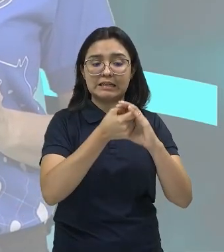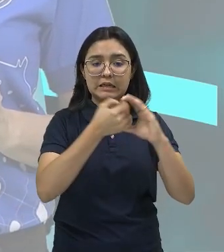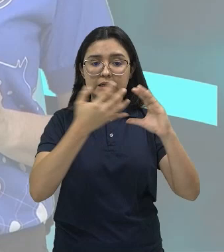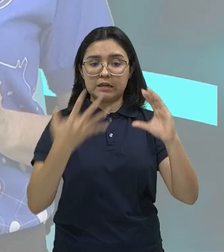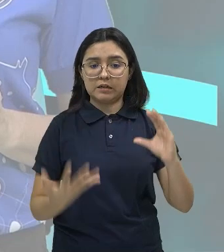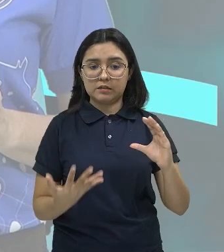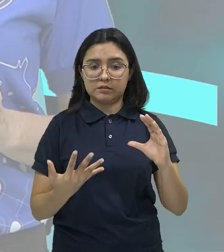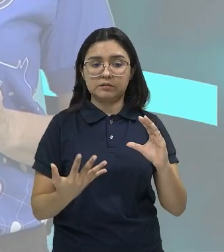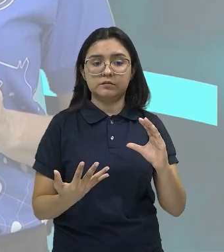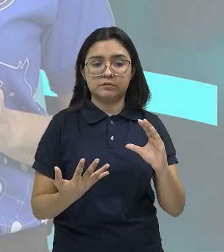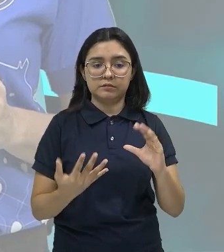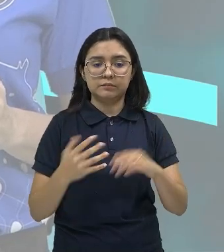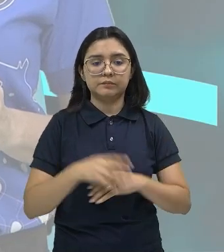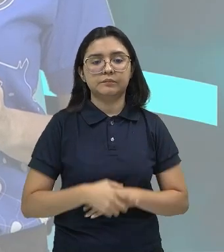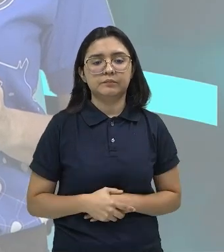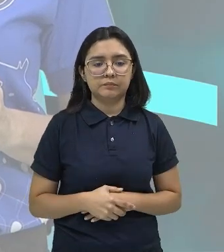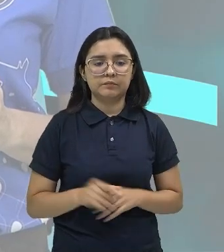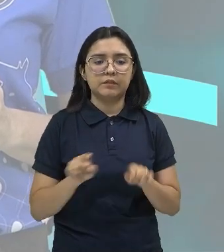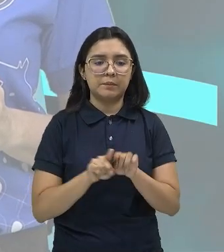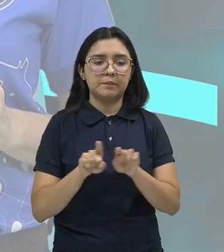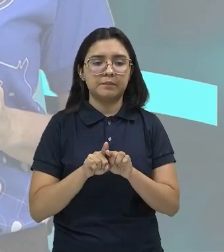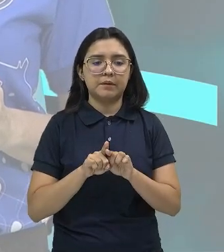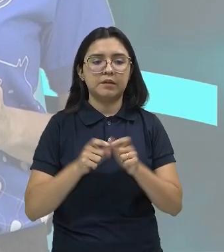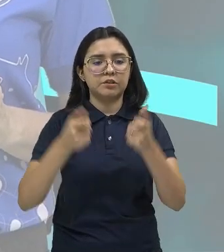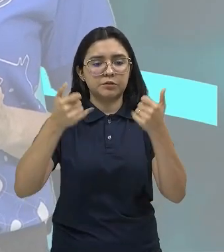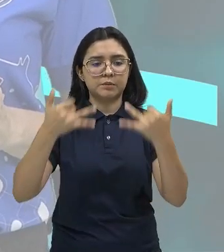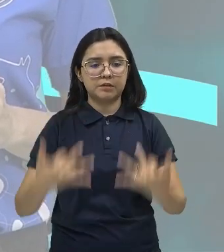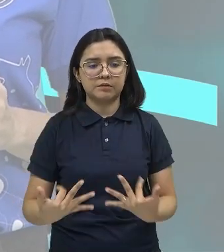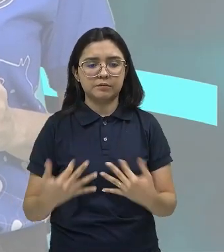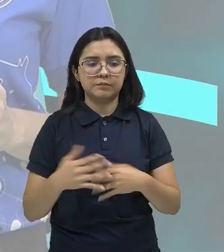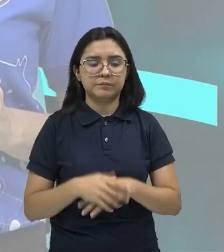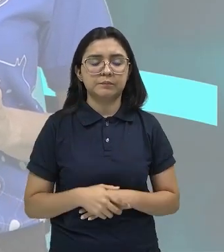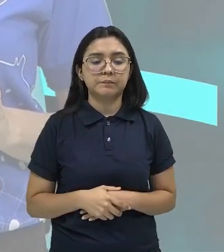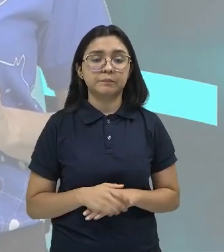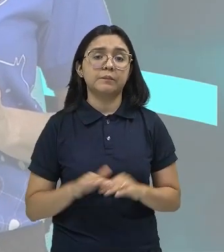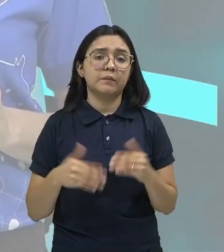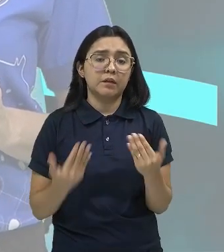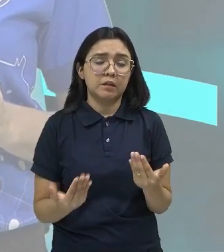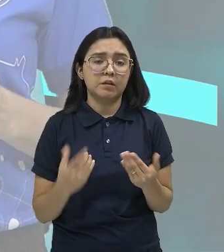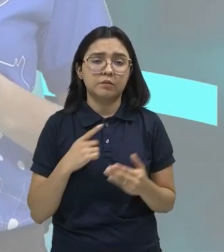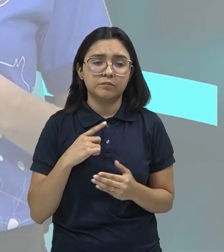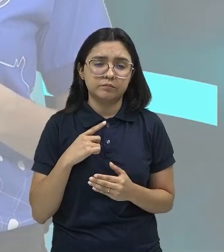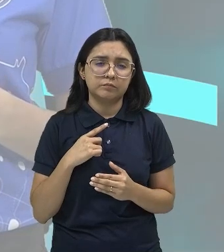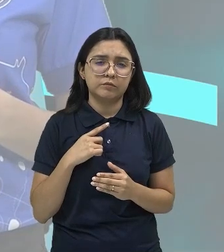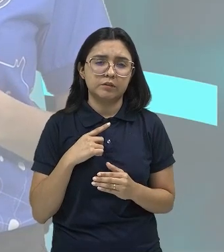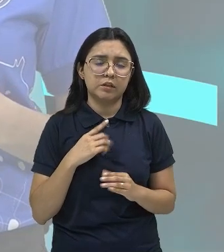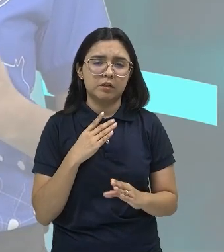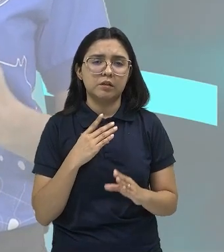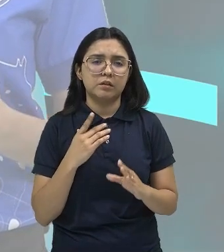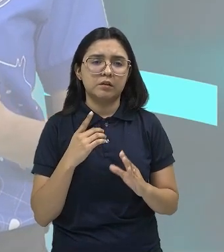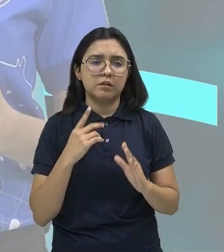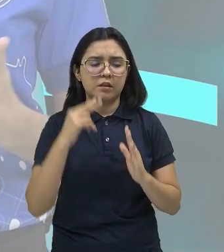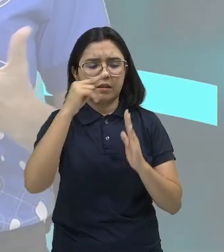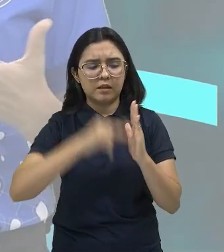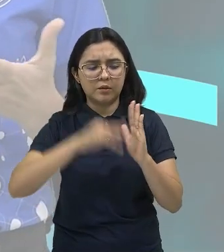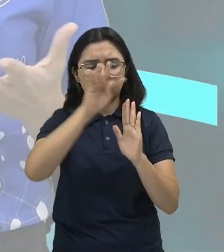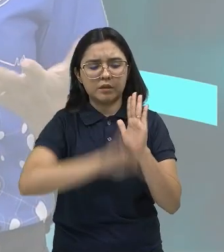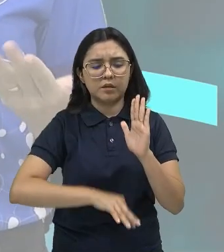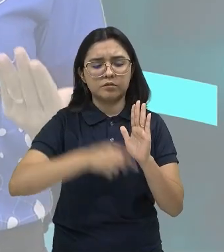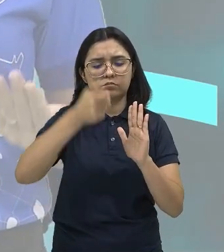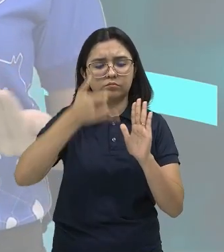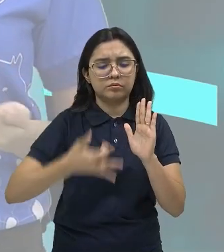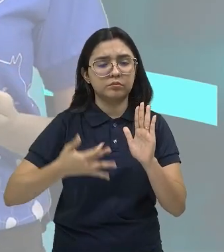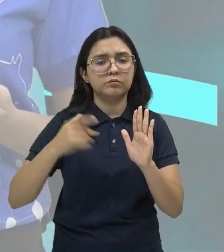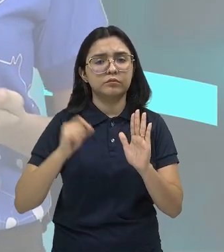Características, definições e explicações. Então, quando você se depara com um texto descritivo, você vai